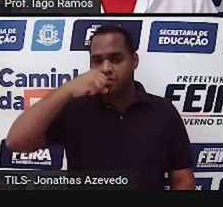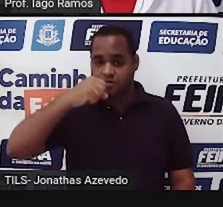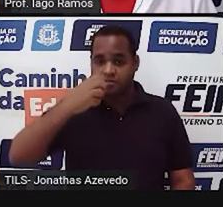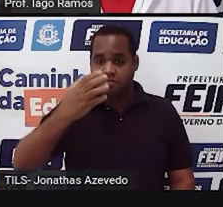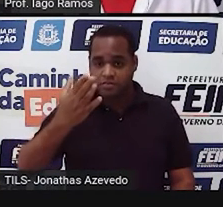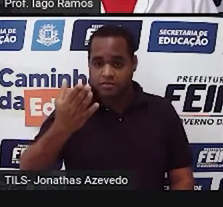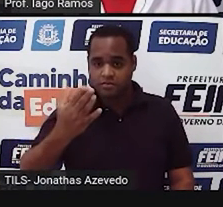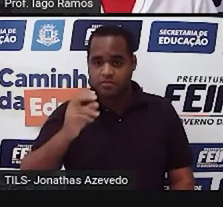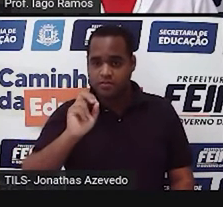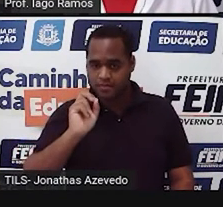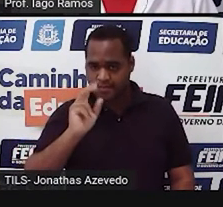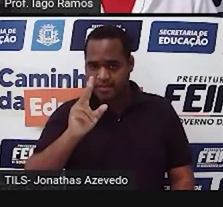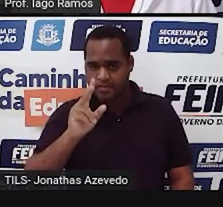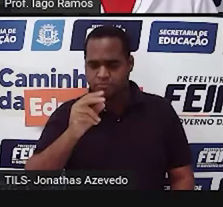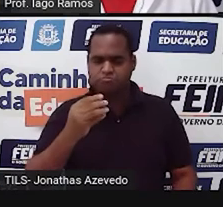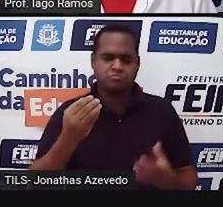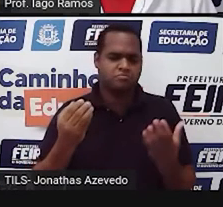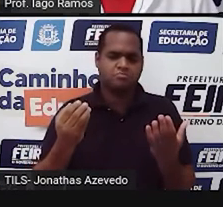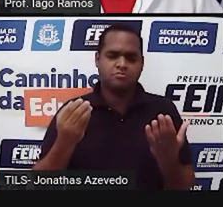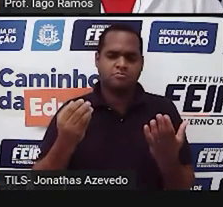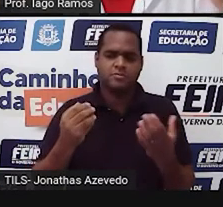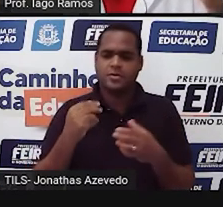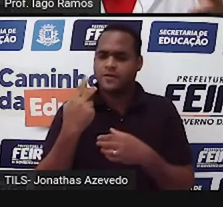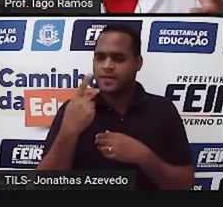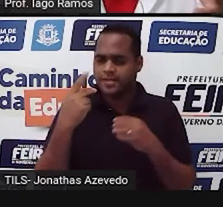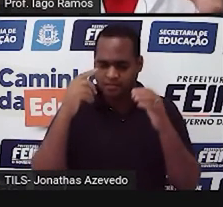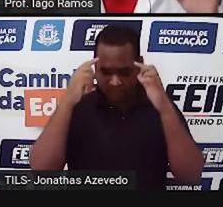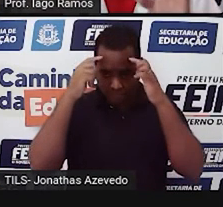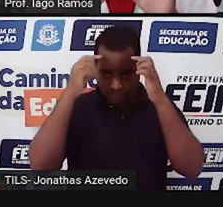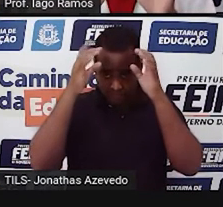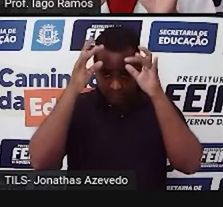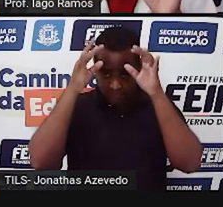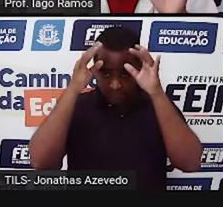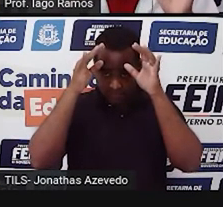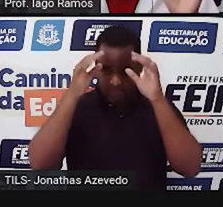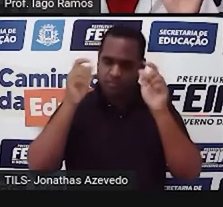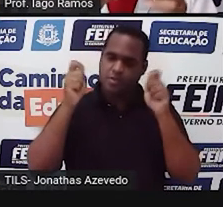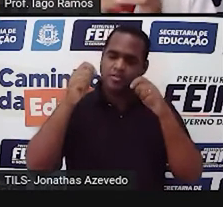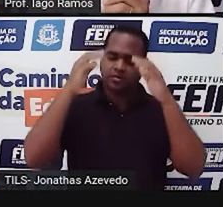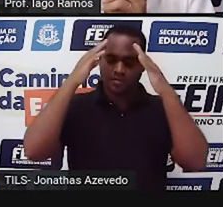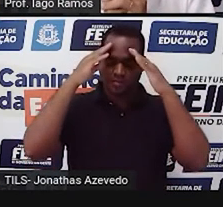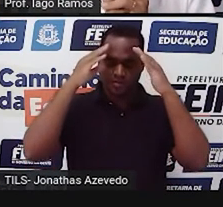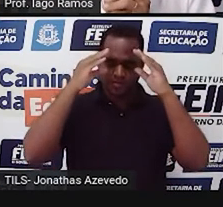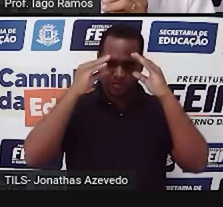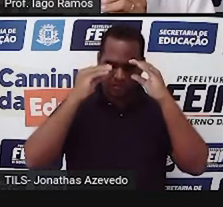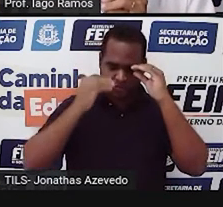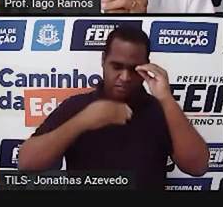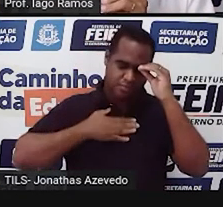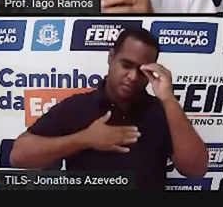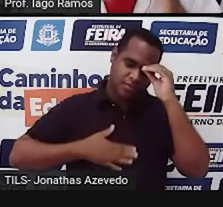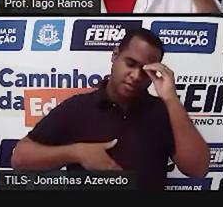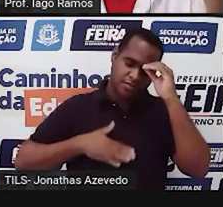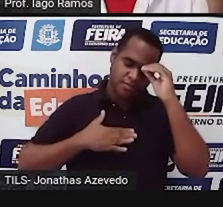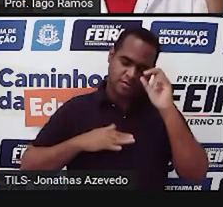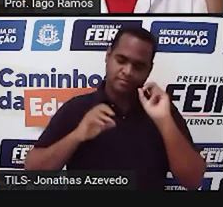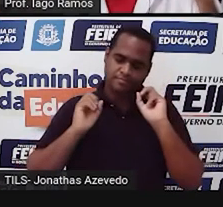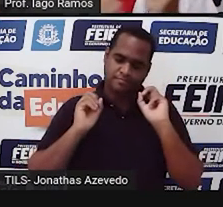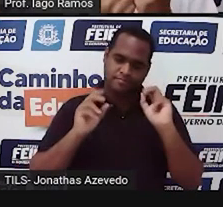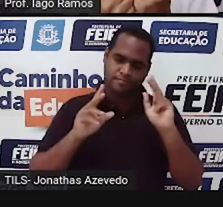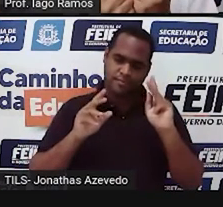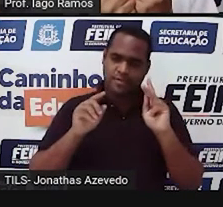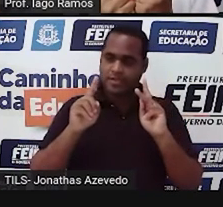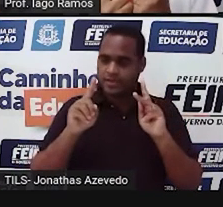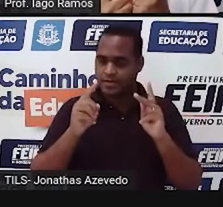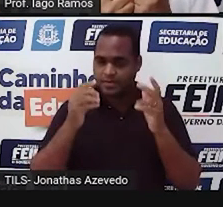certo para aqui é o seu cérebro né de aí uma descansada as minhas desse tempo tá para